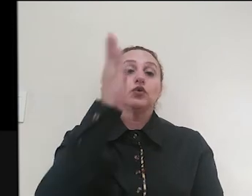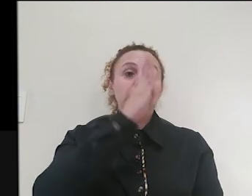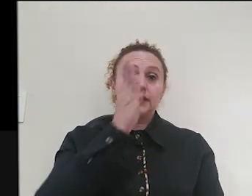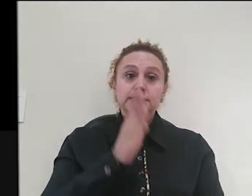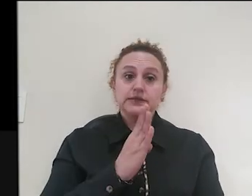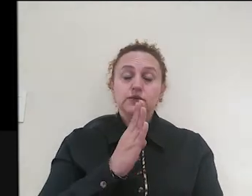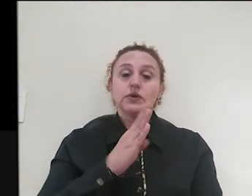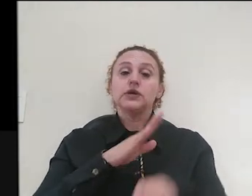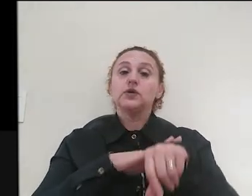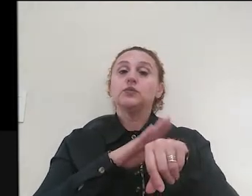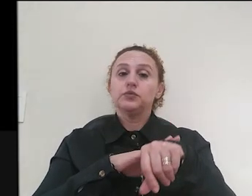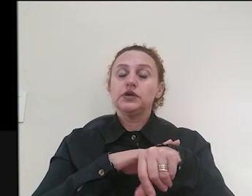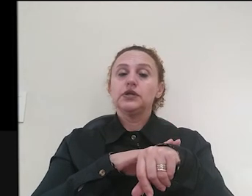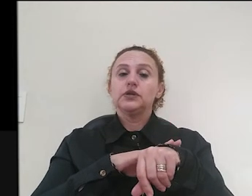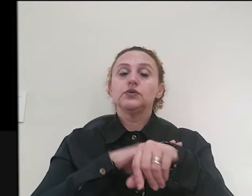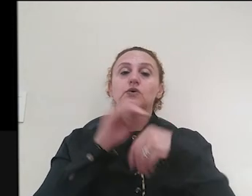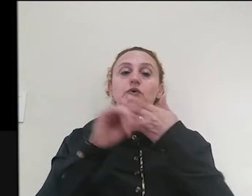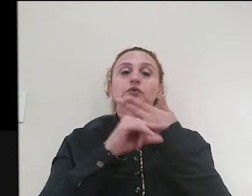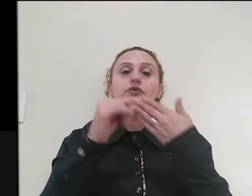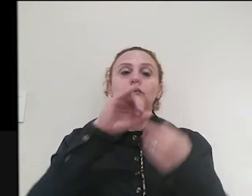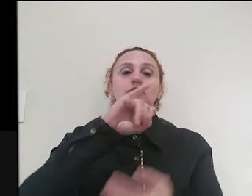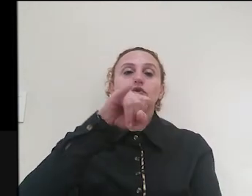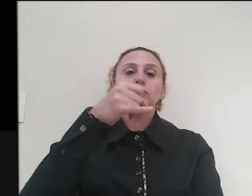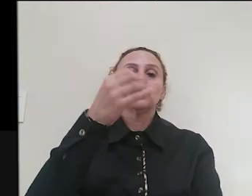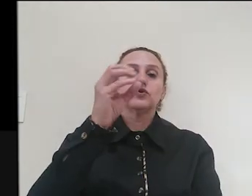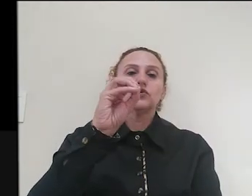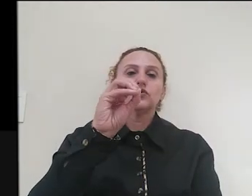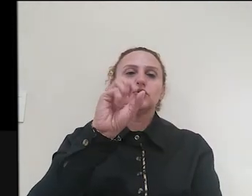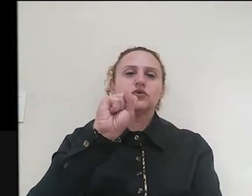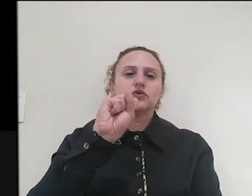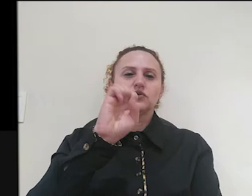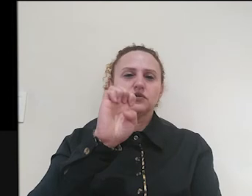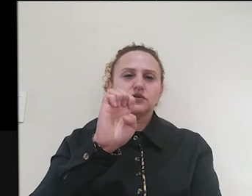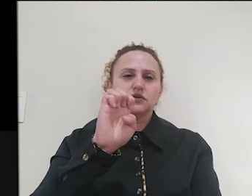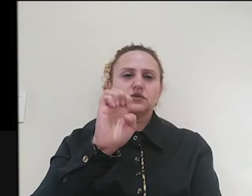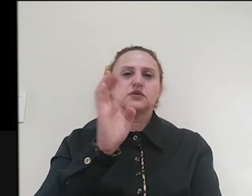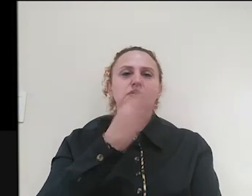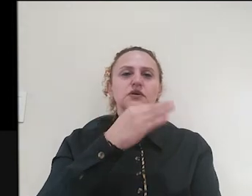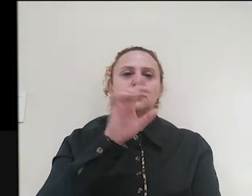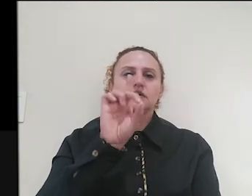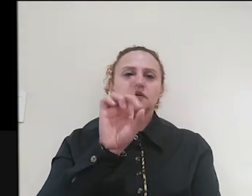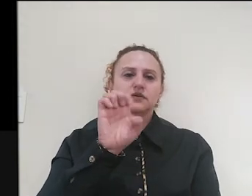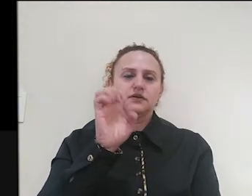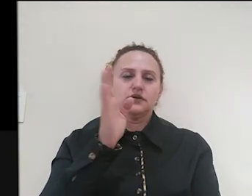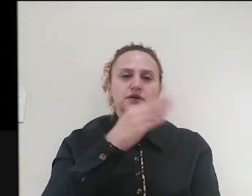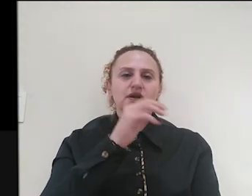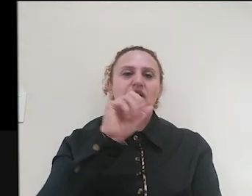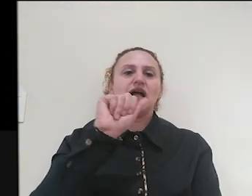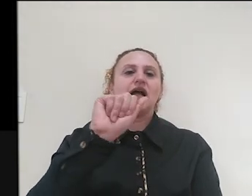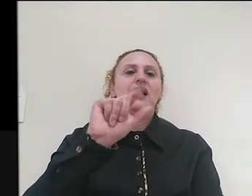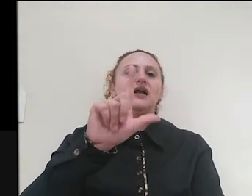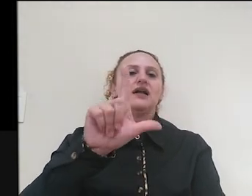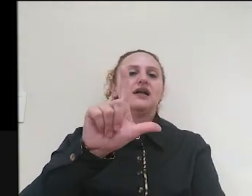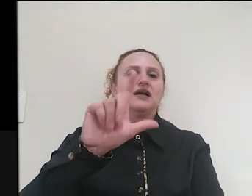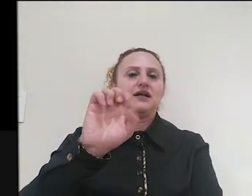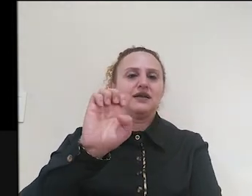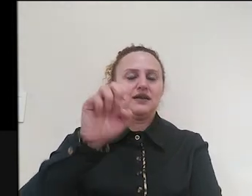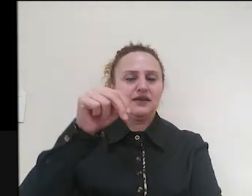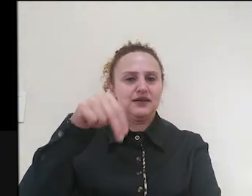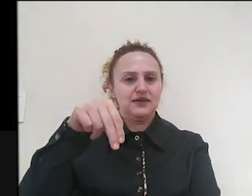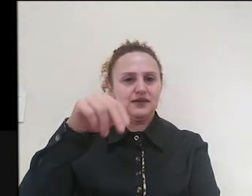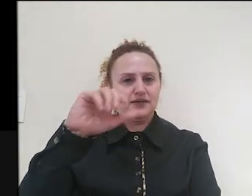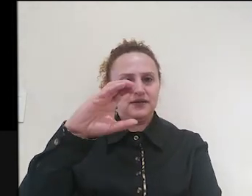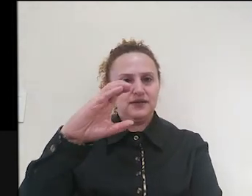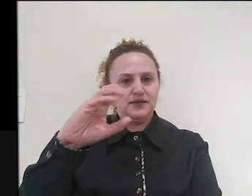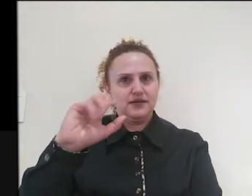Alencar. Na pausa, né? Esse poema do Lord Byron é muito, muito gótico, romântico,